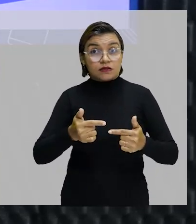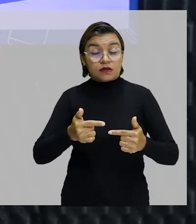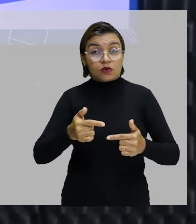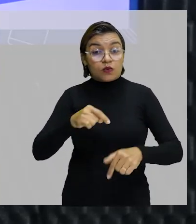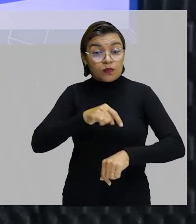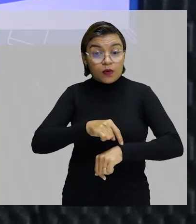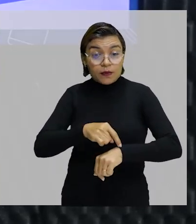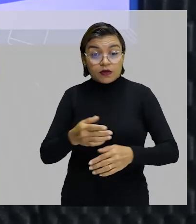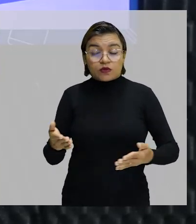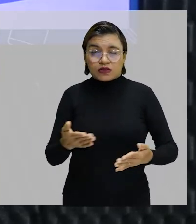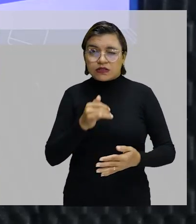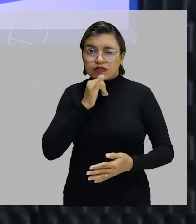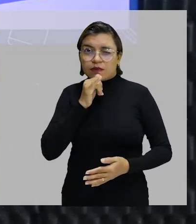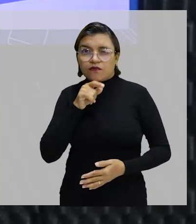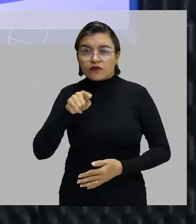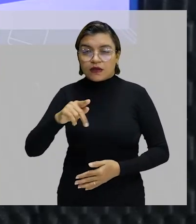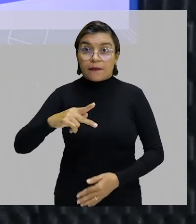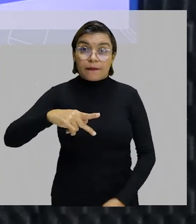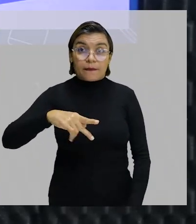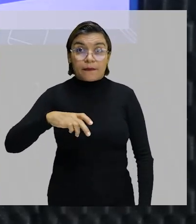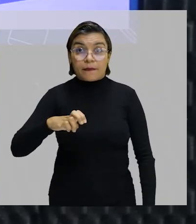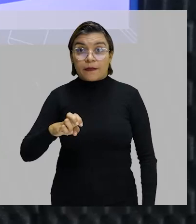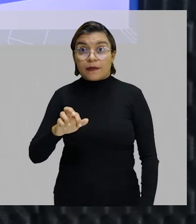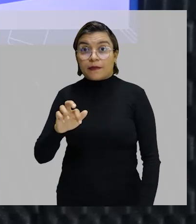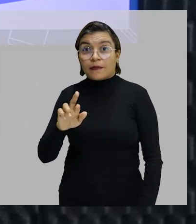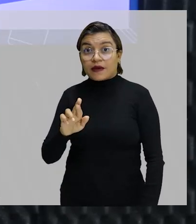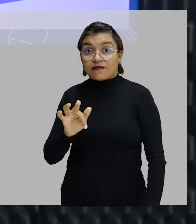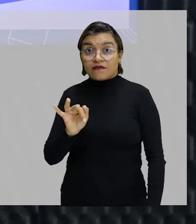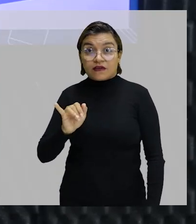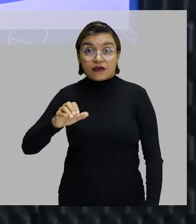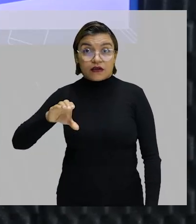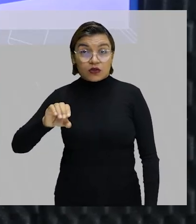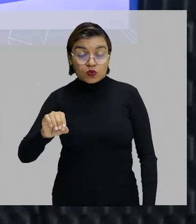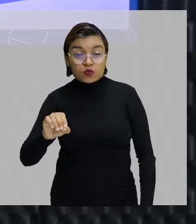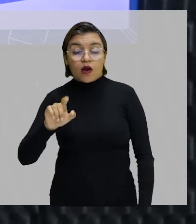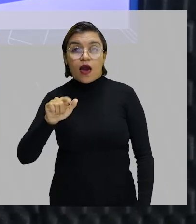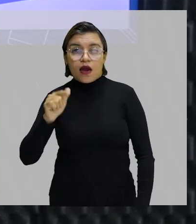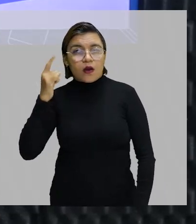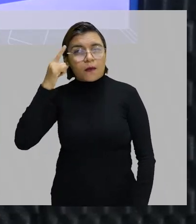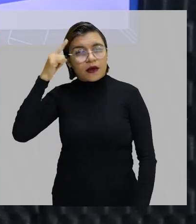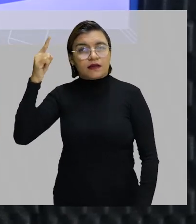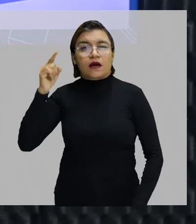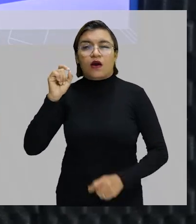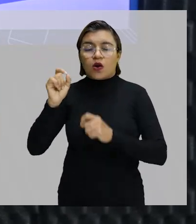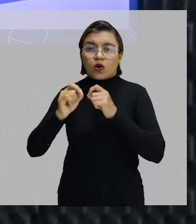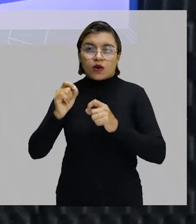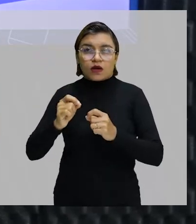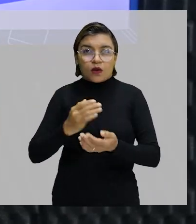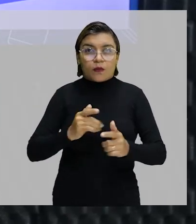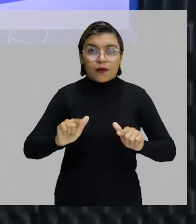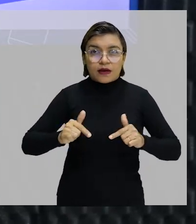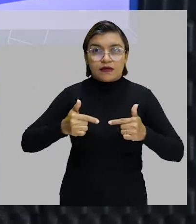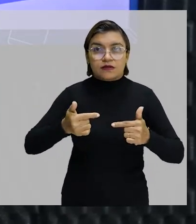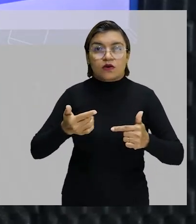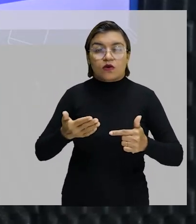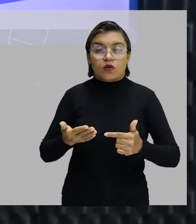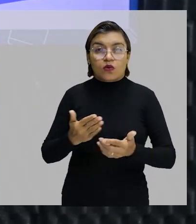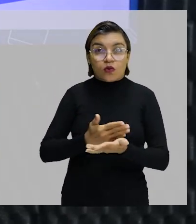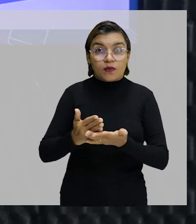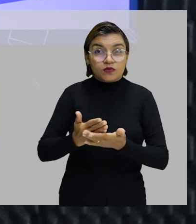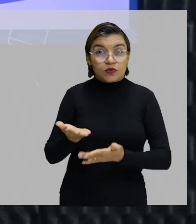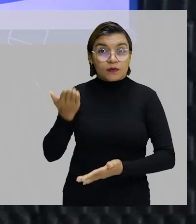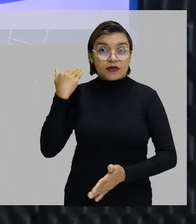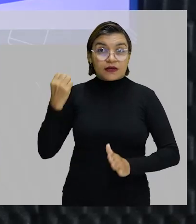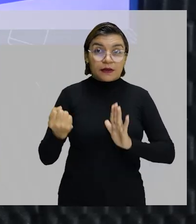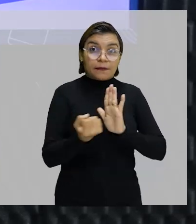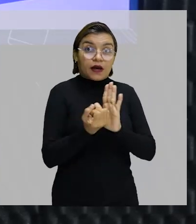você observar perfeito, a ideia que você tem que ter é o seguinte, é uma ação que começou no passado e que tem impacto no momento